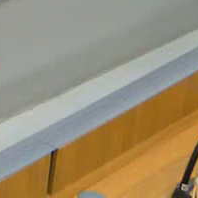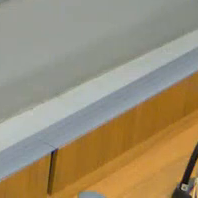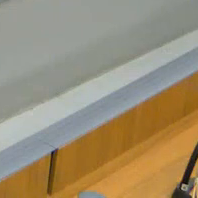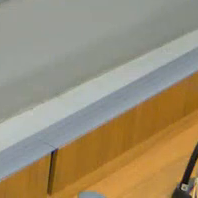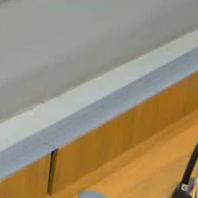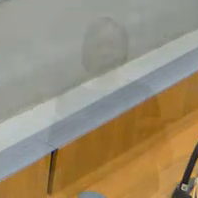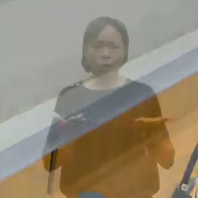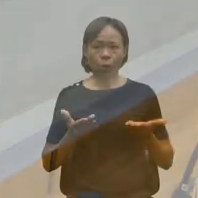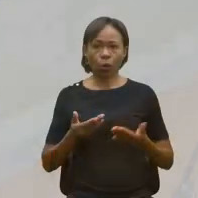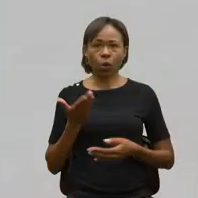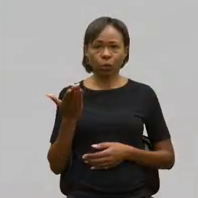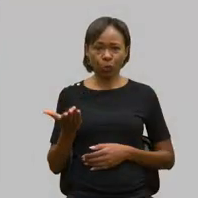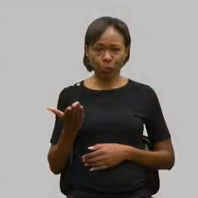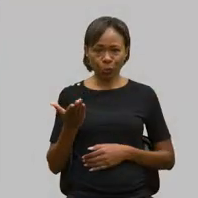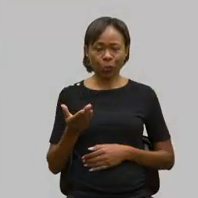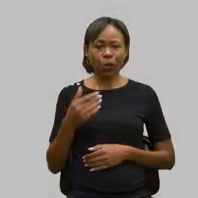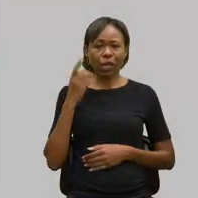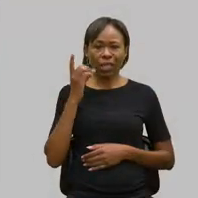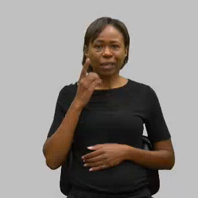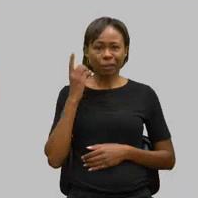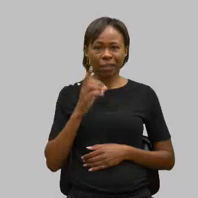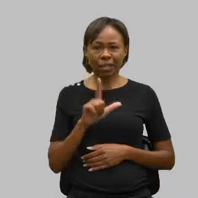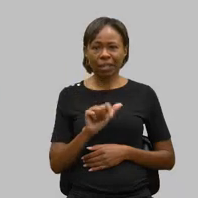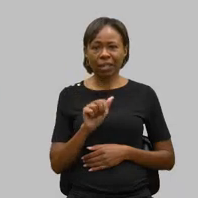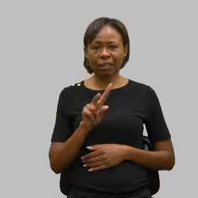nosso amigo, o deputado Laviola.